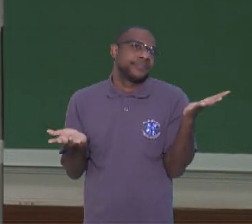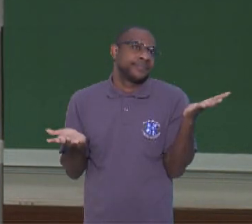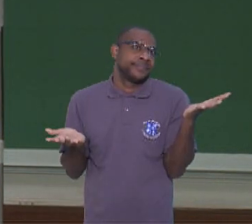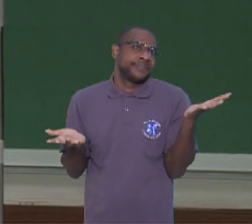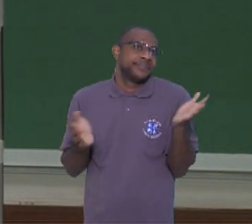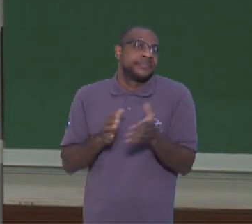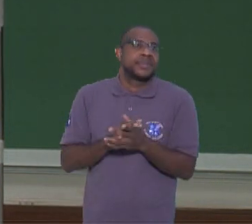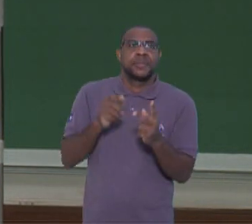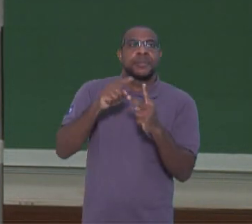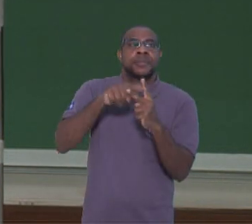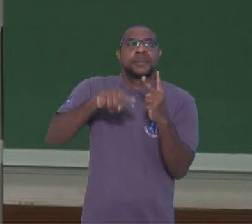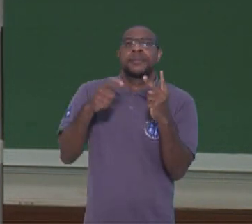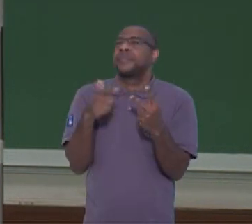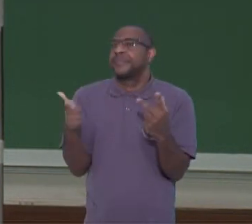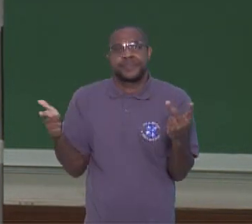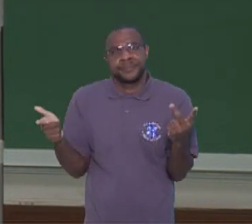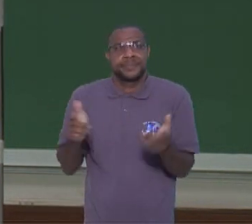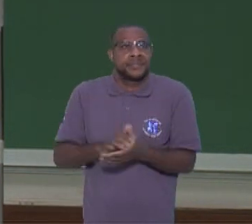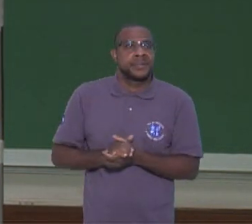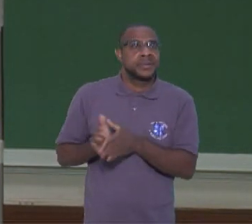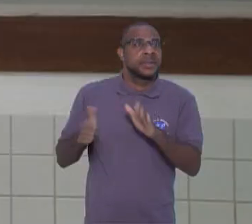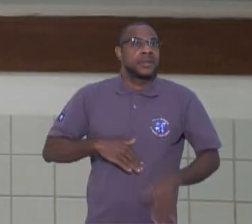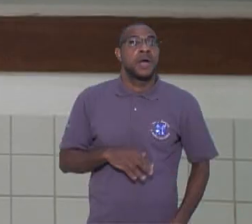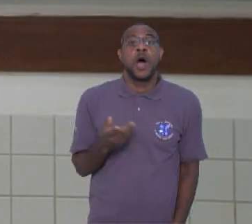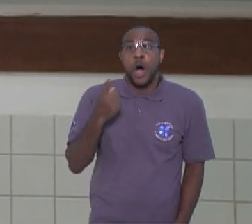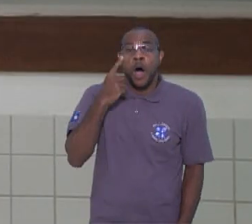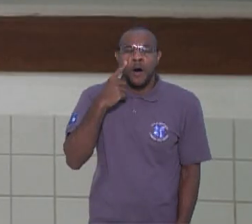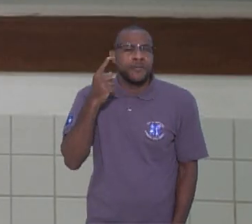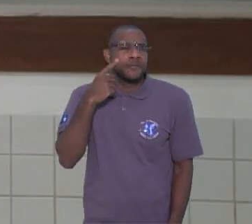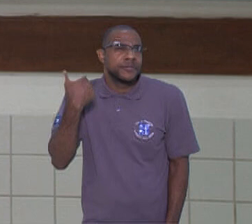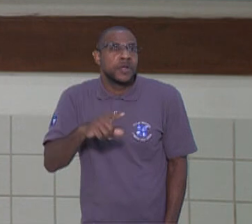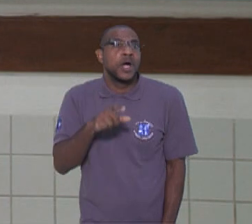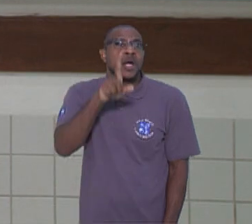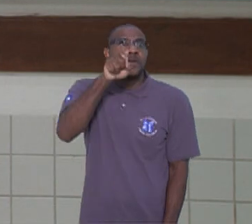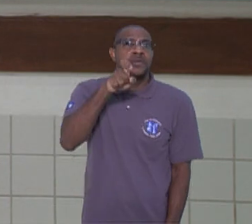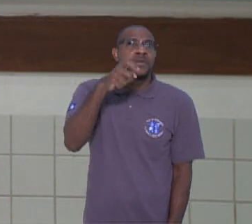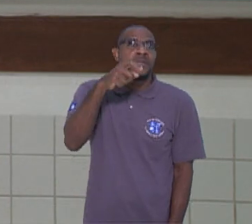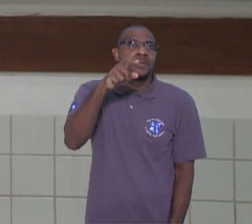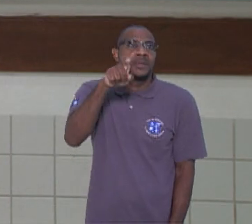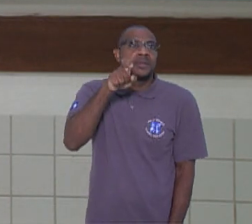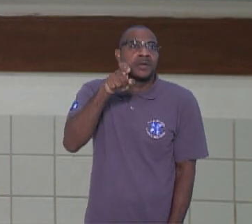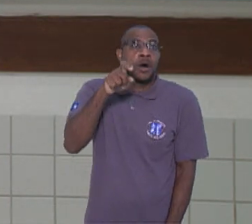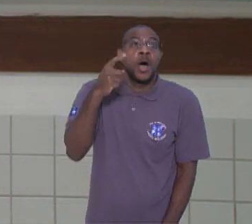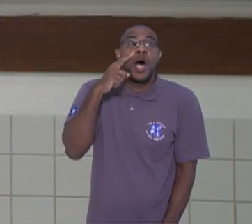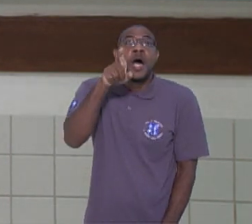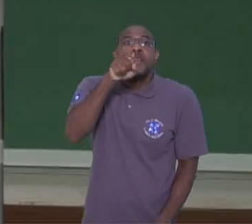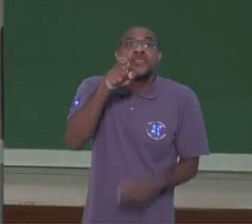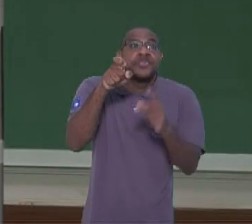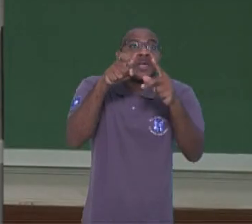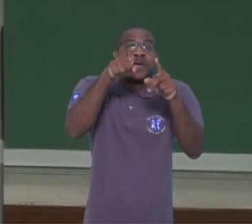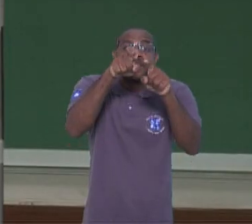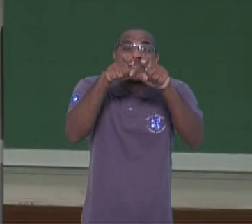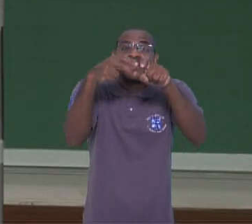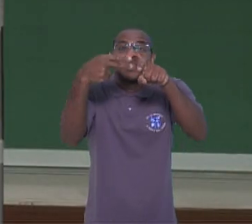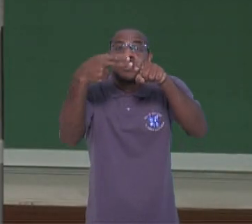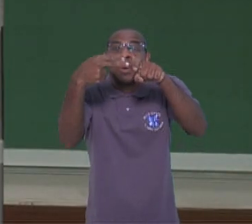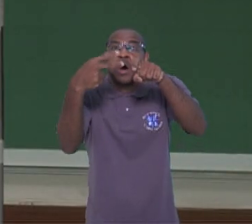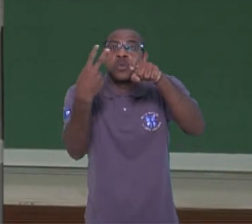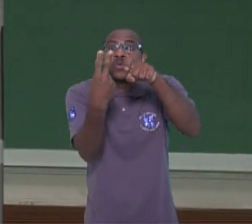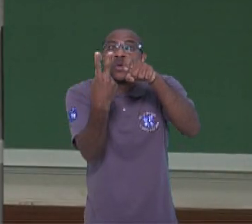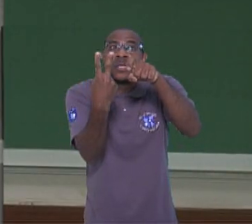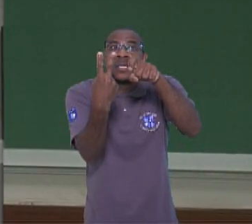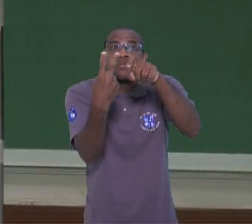Vamos para a segunda situação. X igual a 2. Vamos fazer o mesmo teste, ok? Olha lá, ó. Eu substituo novamente